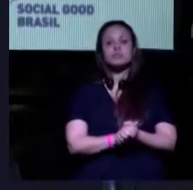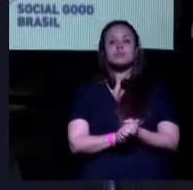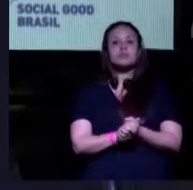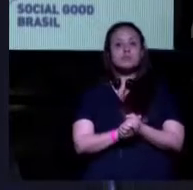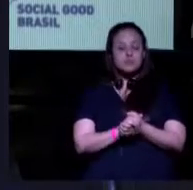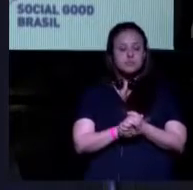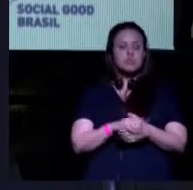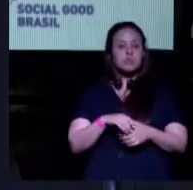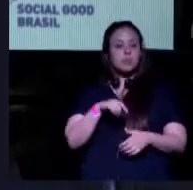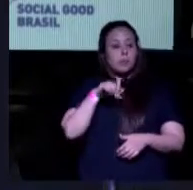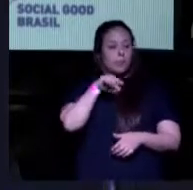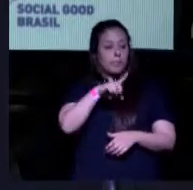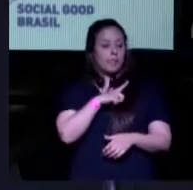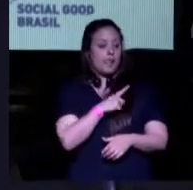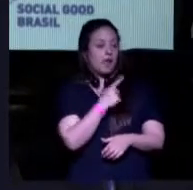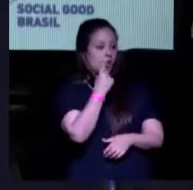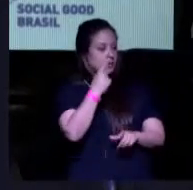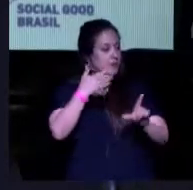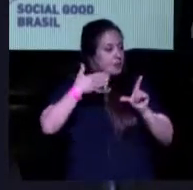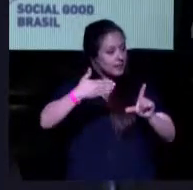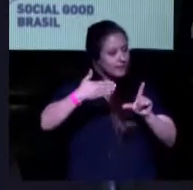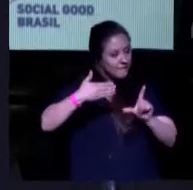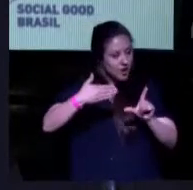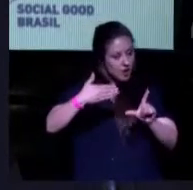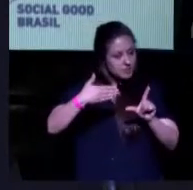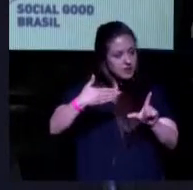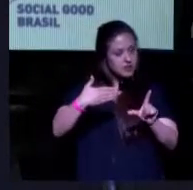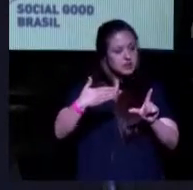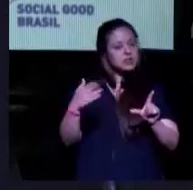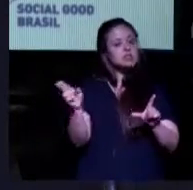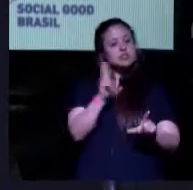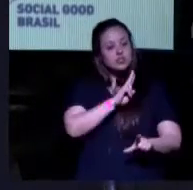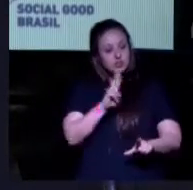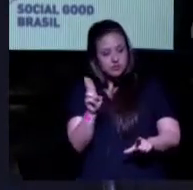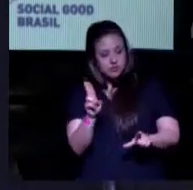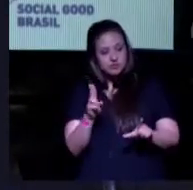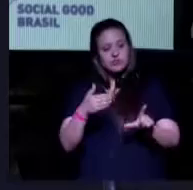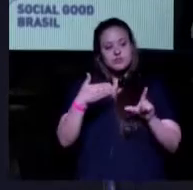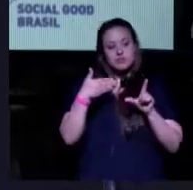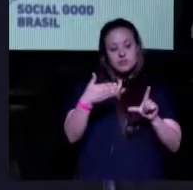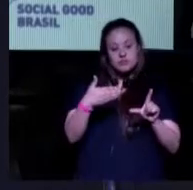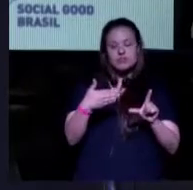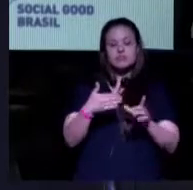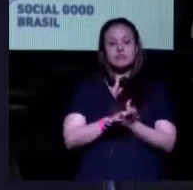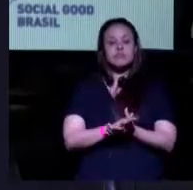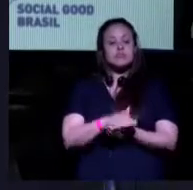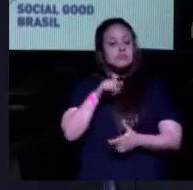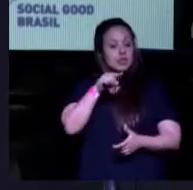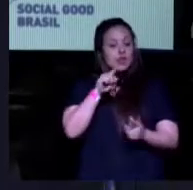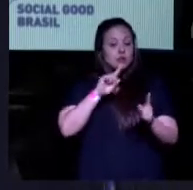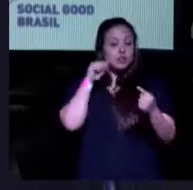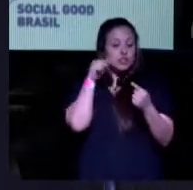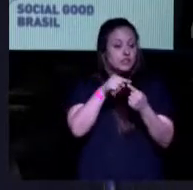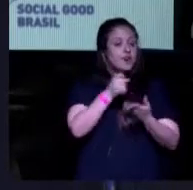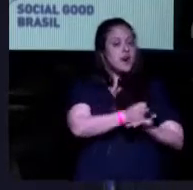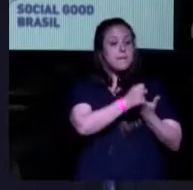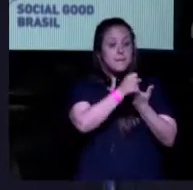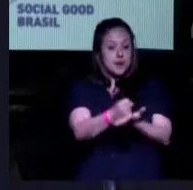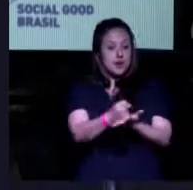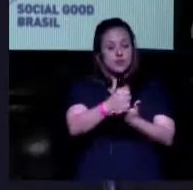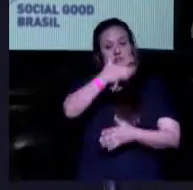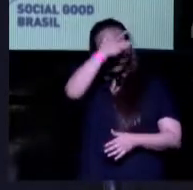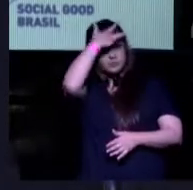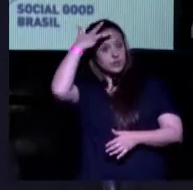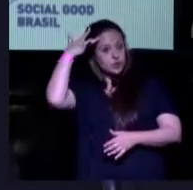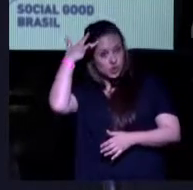pessoas que estão envolvendo e que não tão dentro da empresa então é a possibilidade de você ser